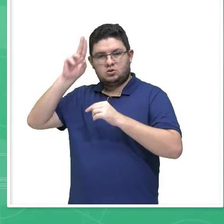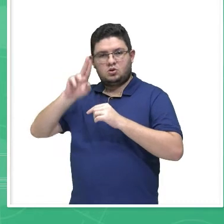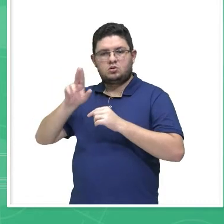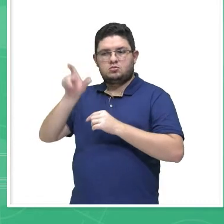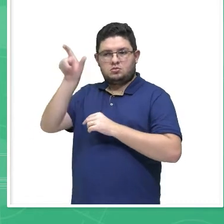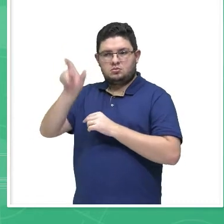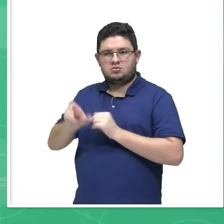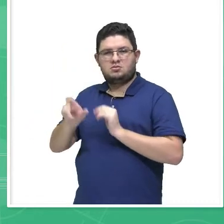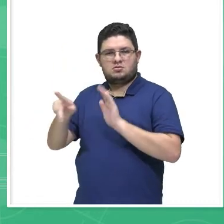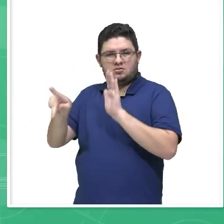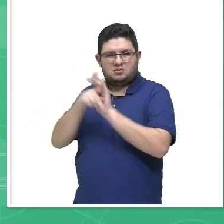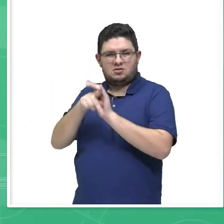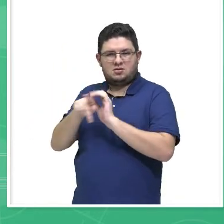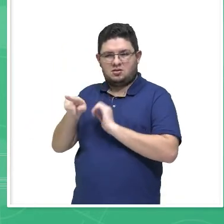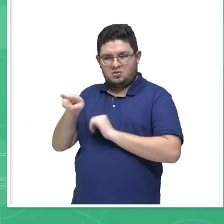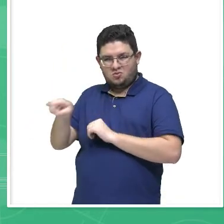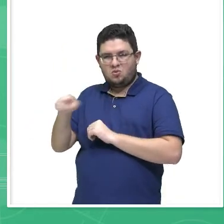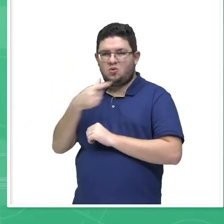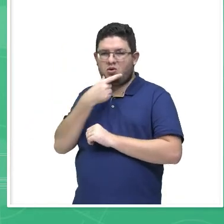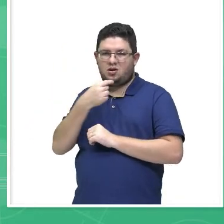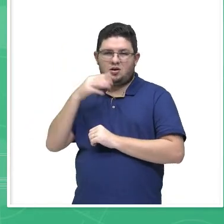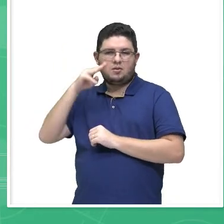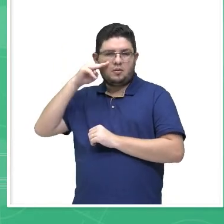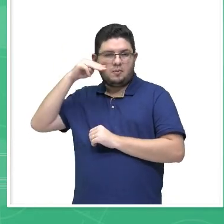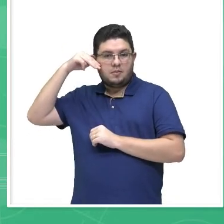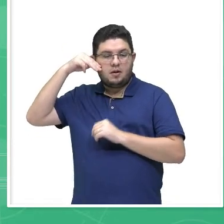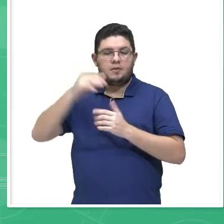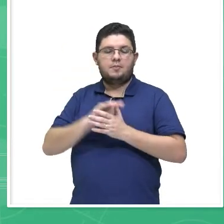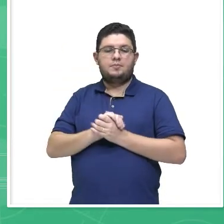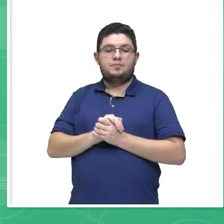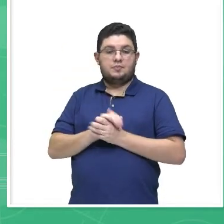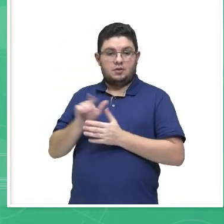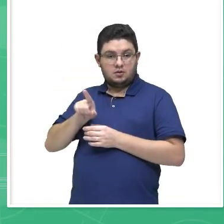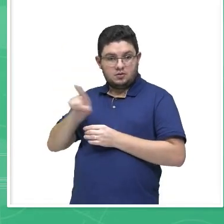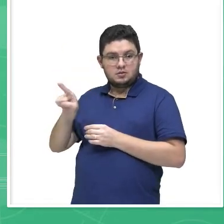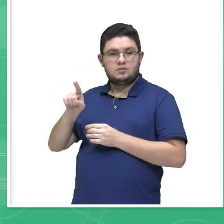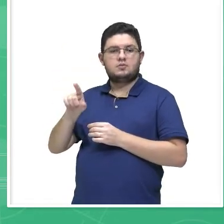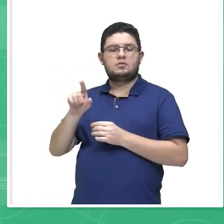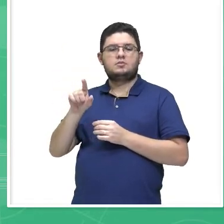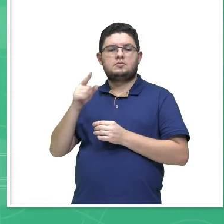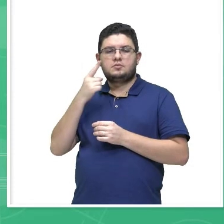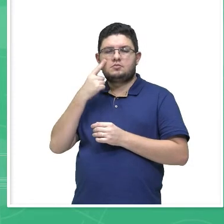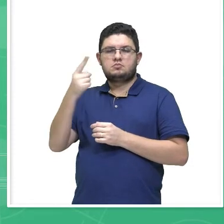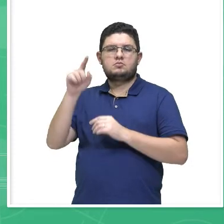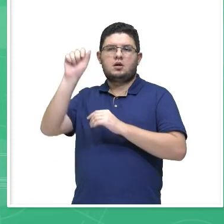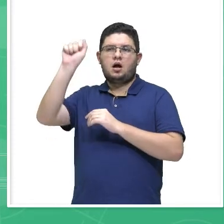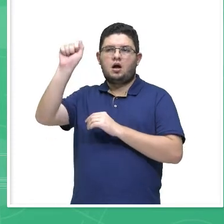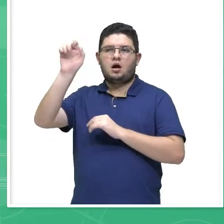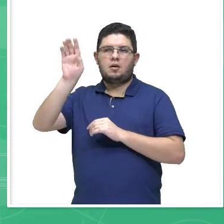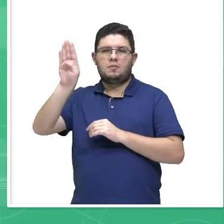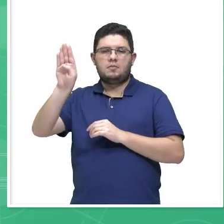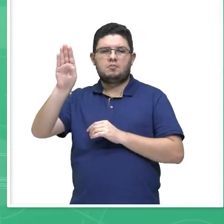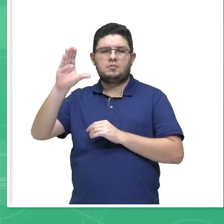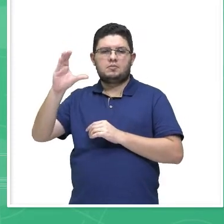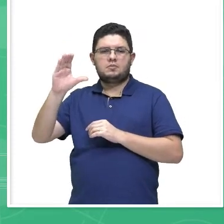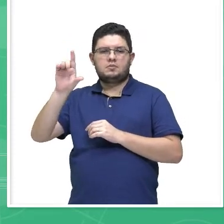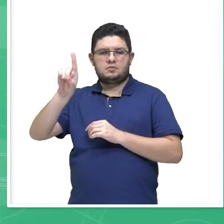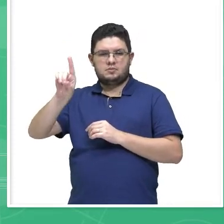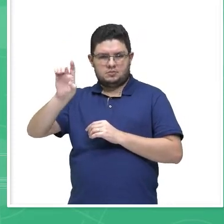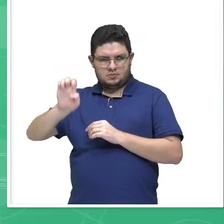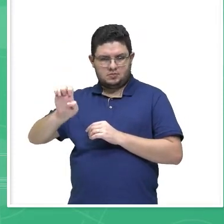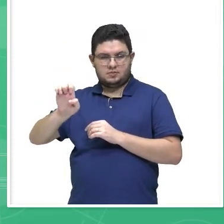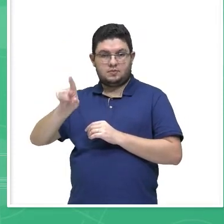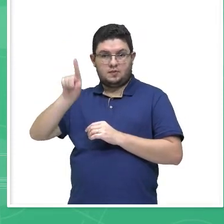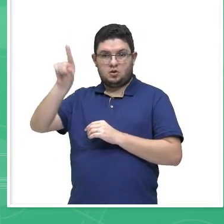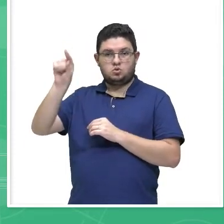de Marx. Vai ler atentamente as alternativas A, B, C, D e E vai dizer